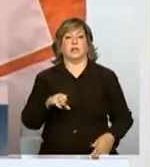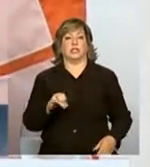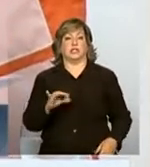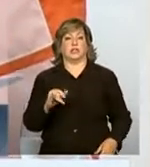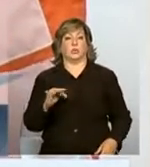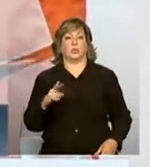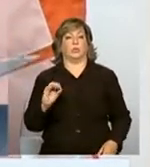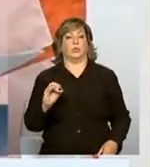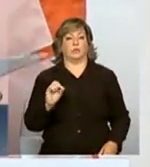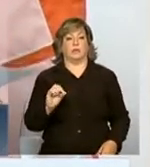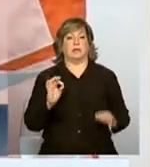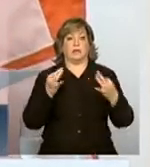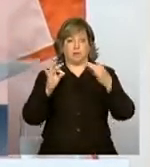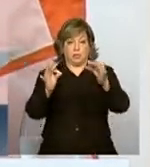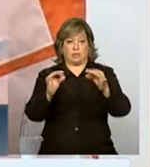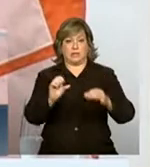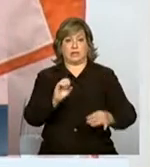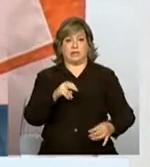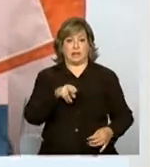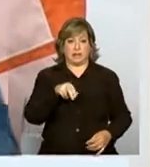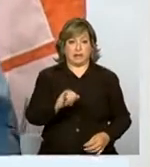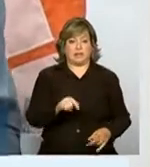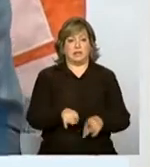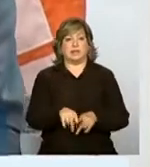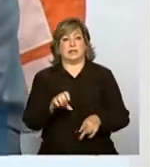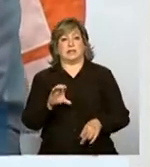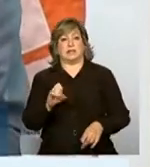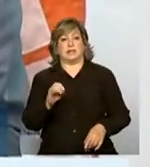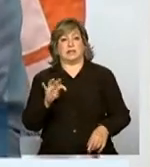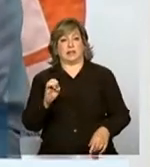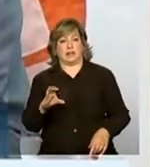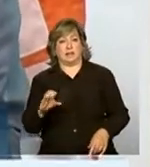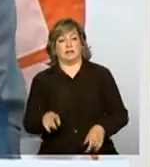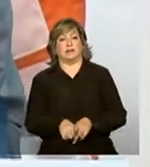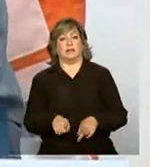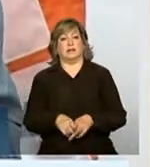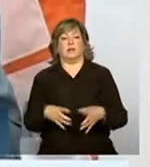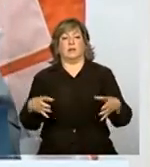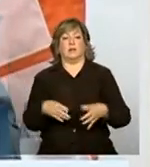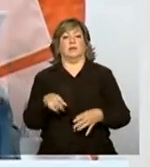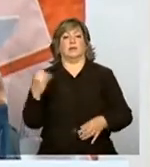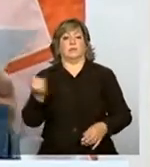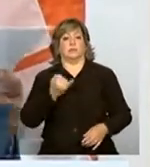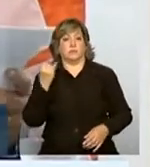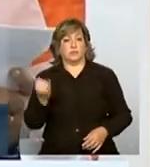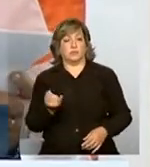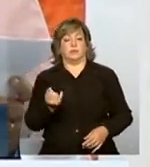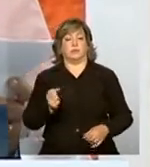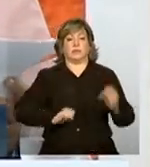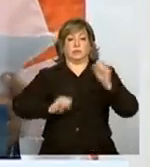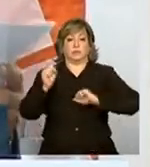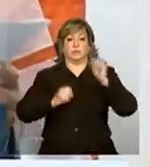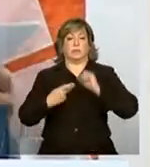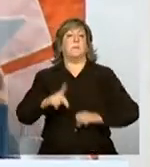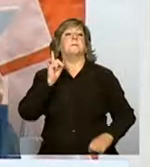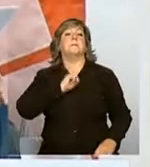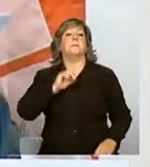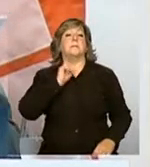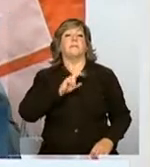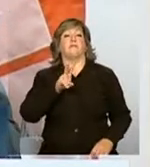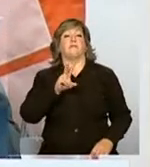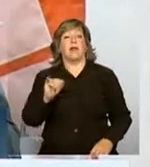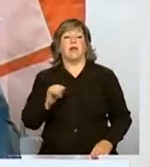Tecnologia SENAI-CETEC, obra fundamental para agregar valor aos produtos da indústria mineira e que vai